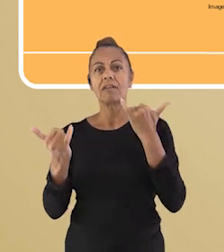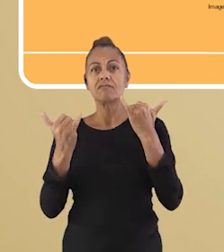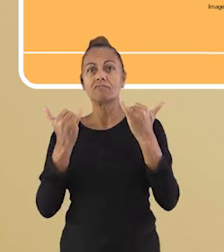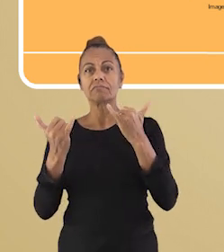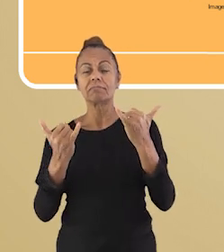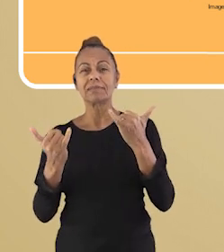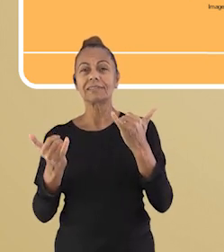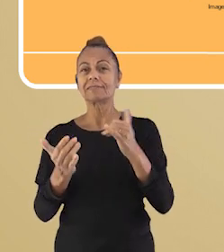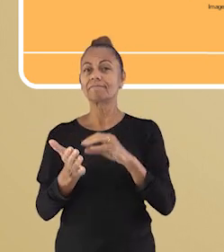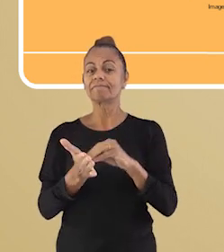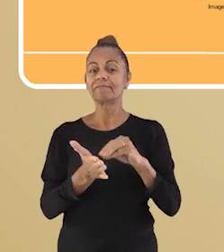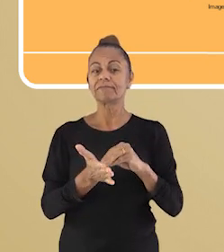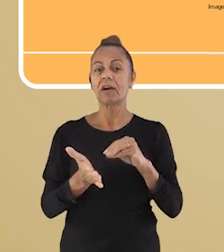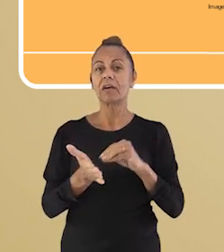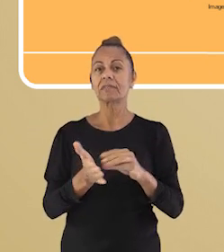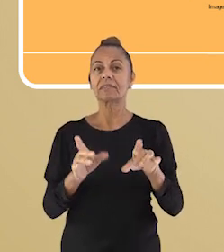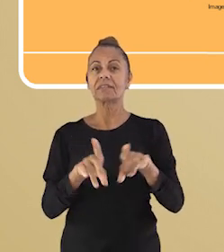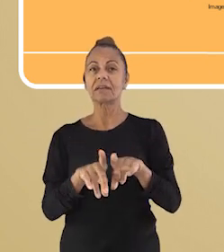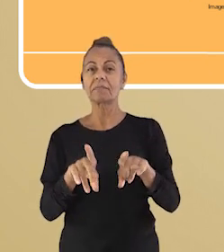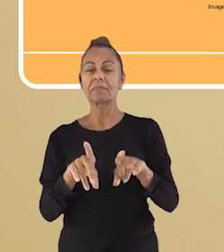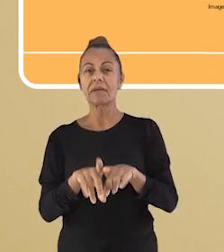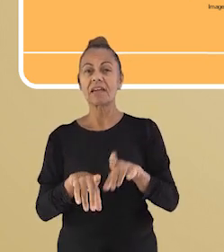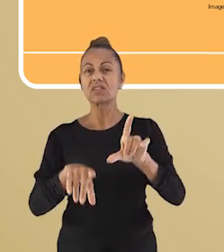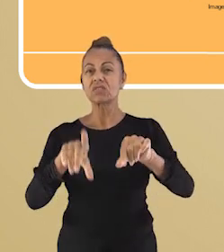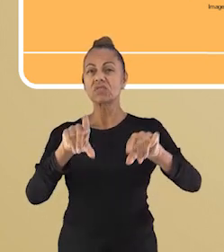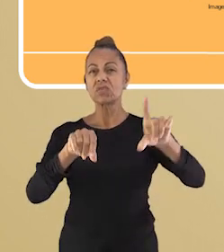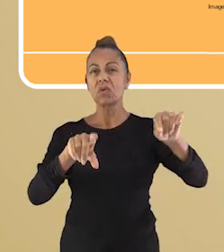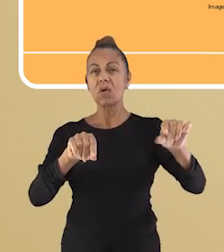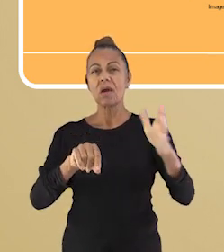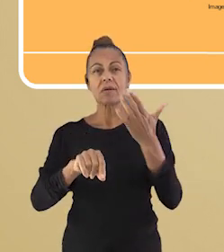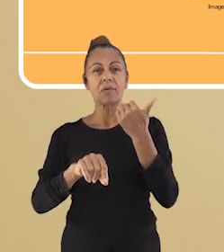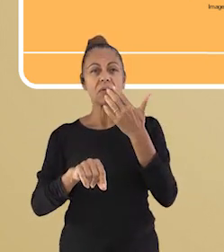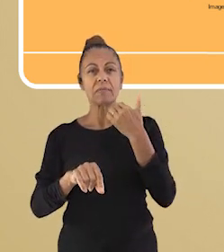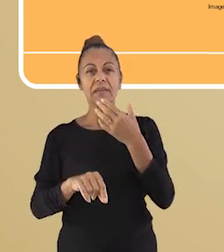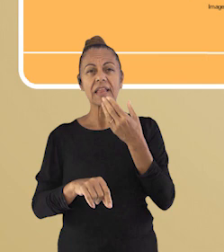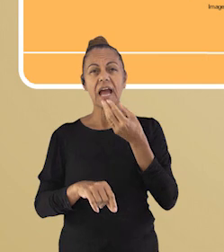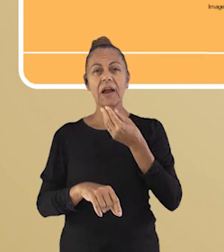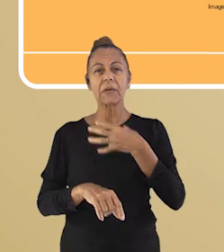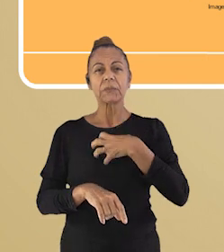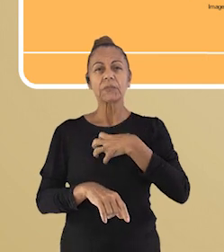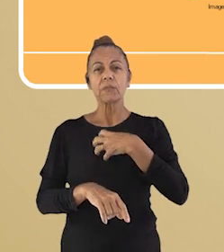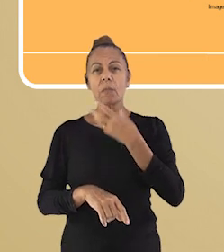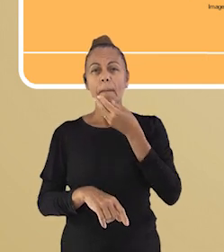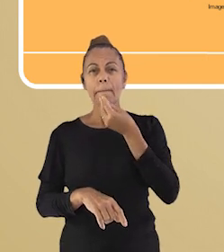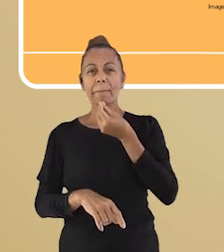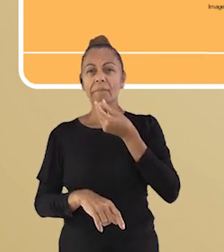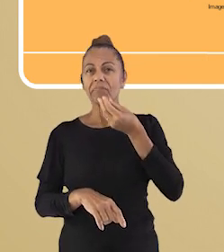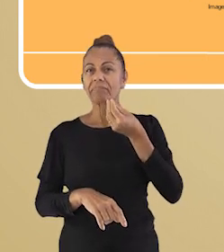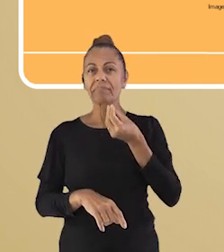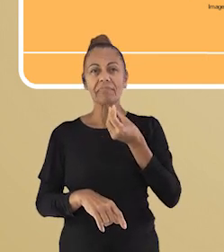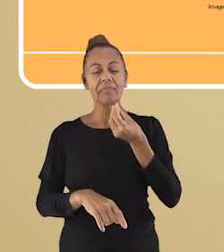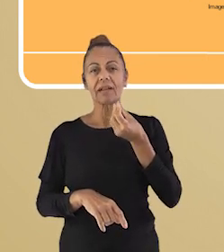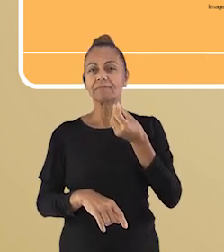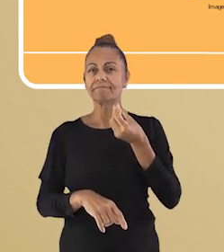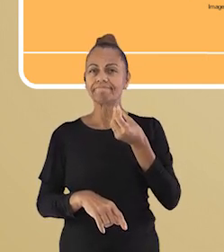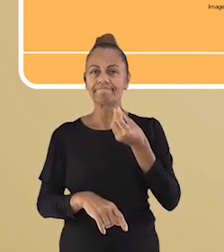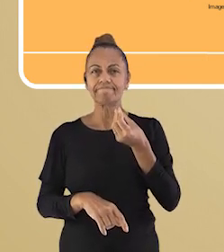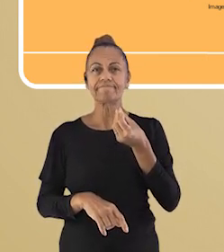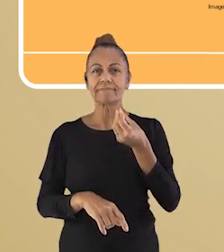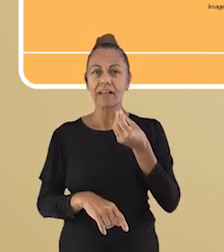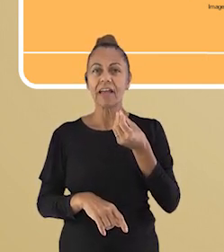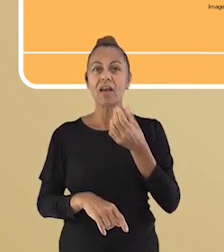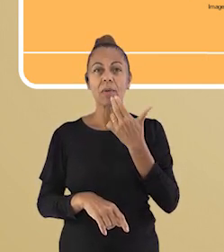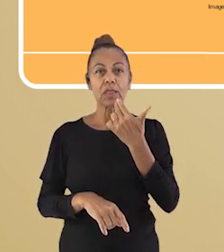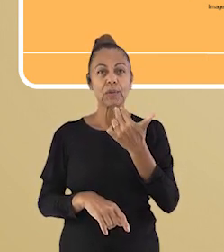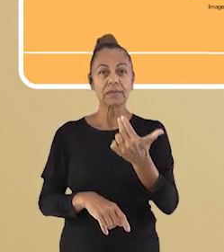e a escolha dos alimentos somente pelo paladar são algumas das causas de uma nutrição errada